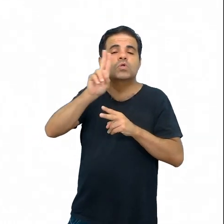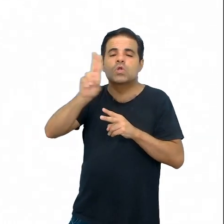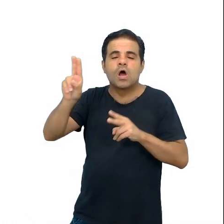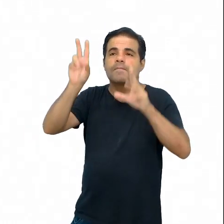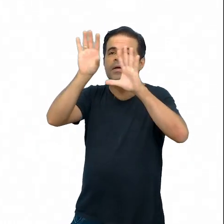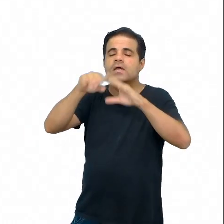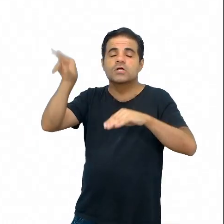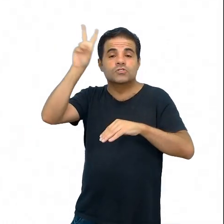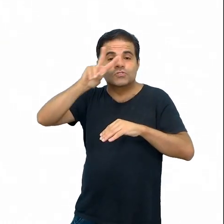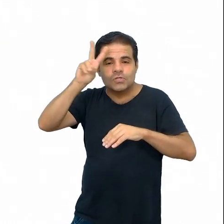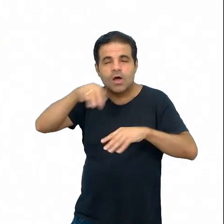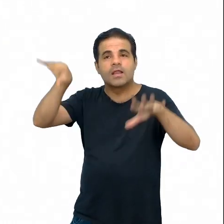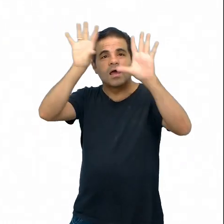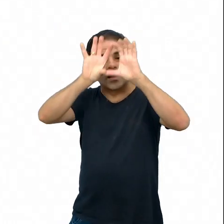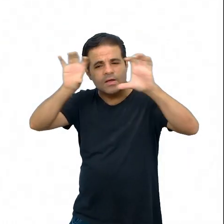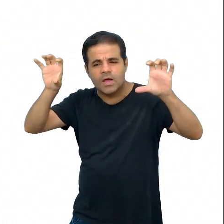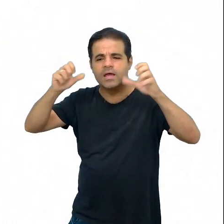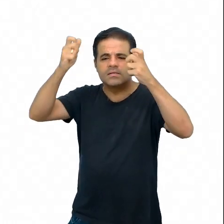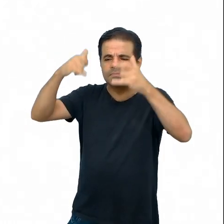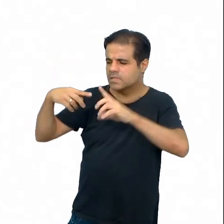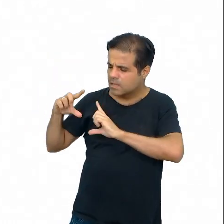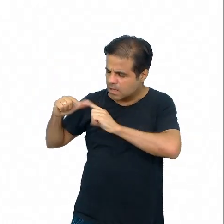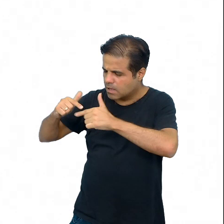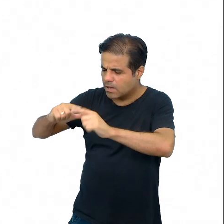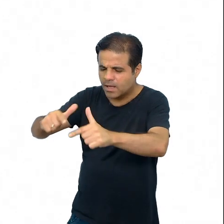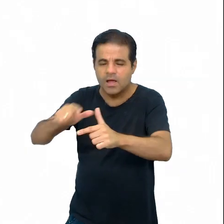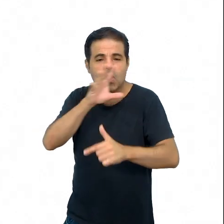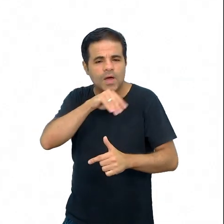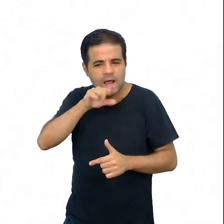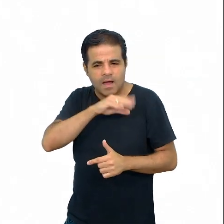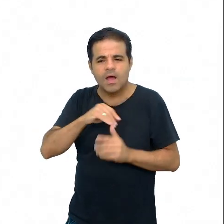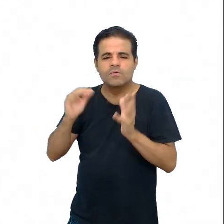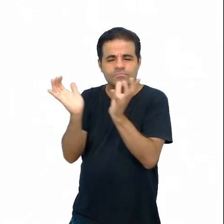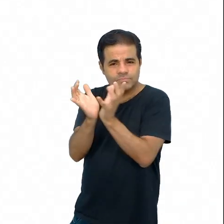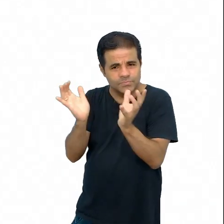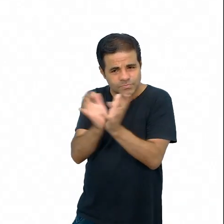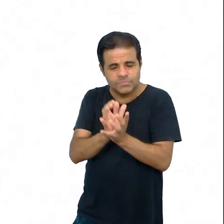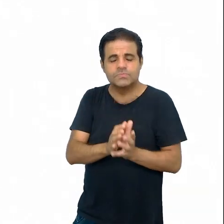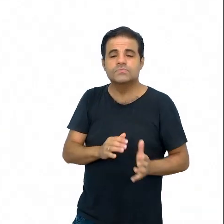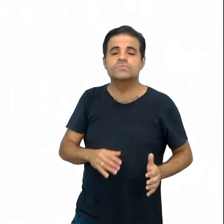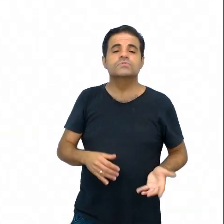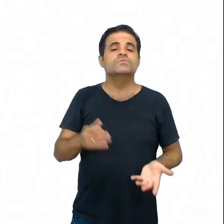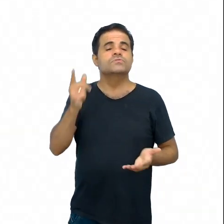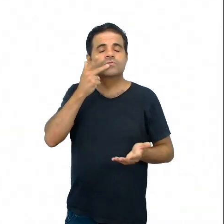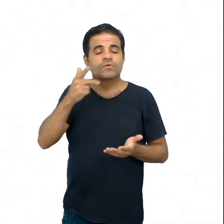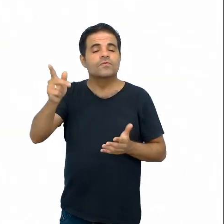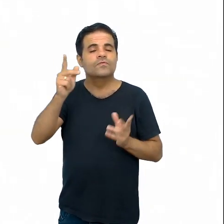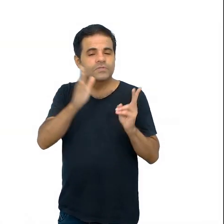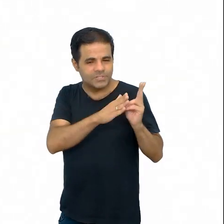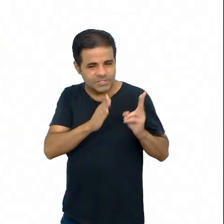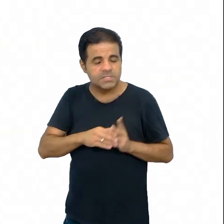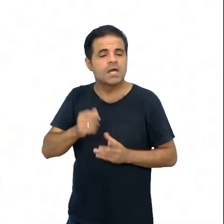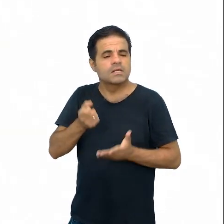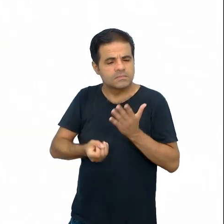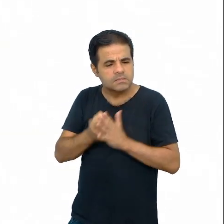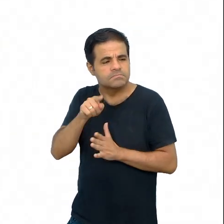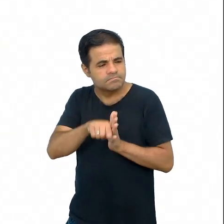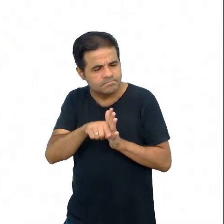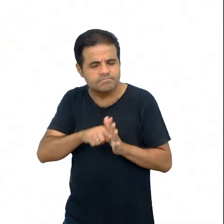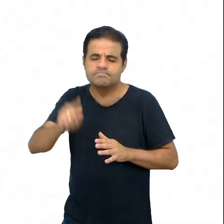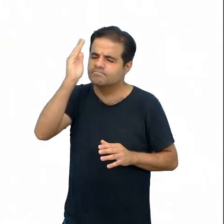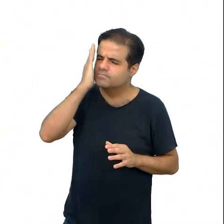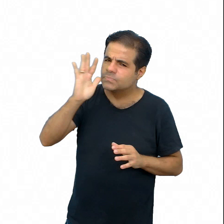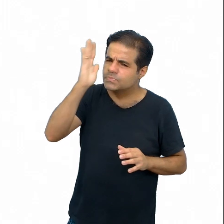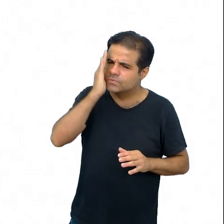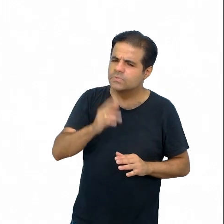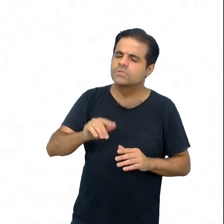e que se trata de questões sobre a tradição oral do povo indígena. Os estudantes também produzem uma lenda, analisam e refletem sobre